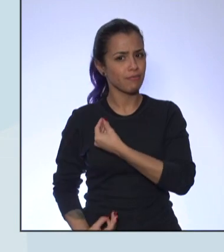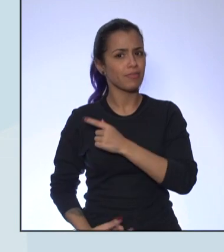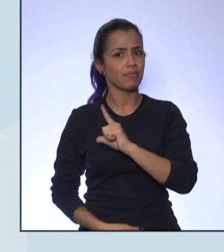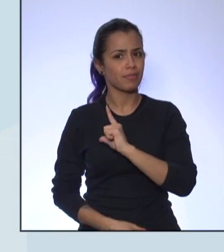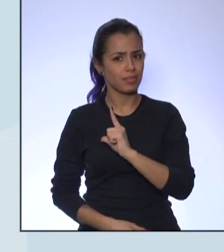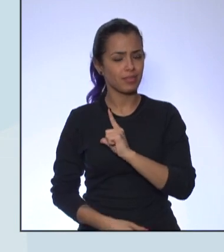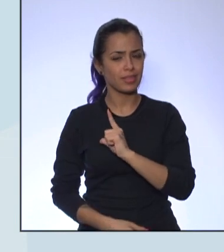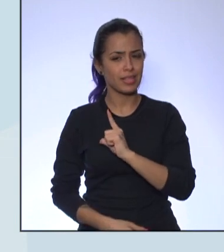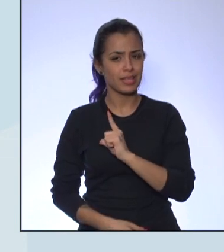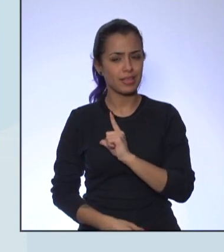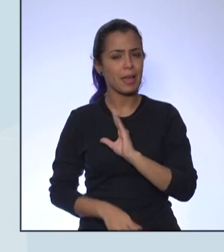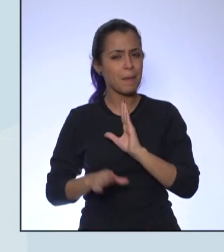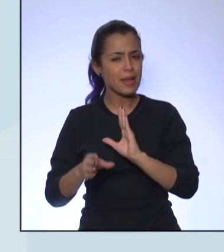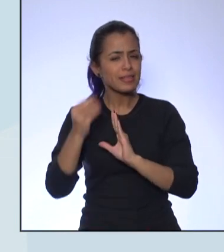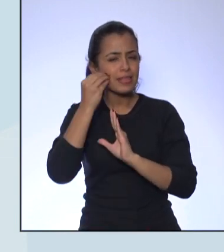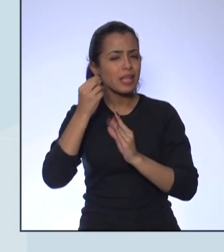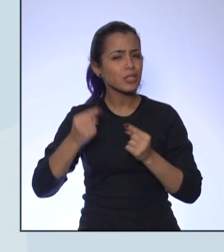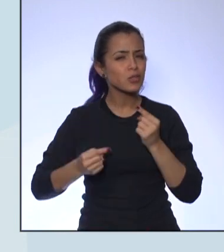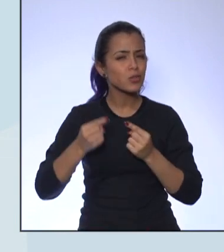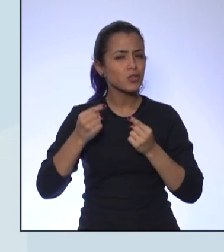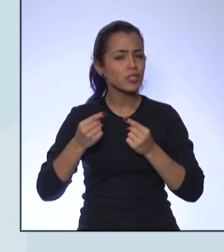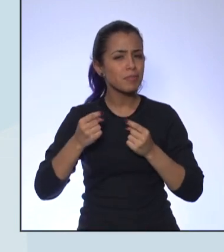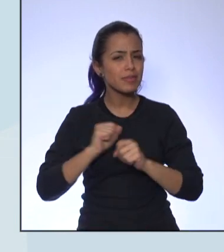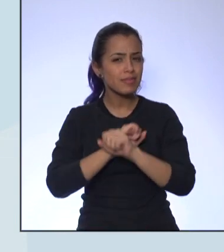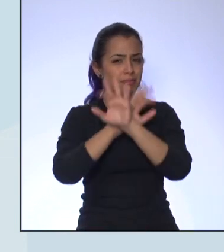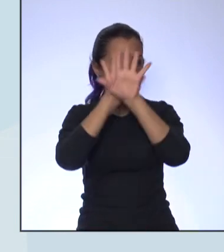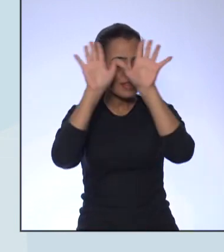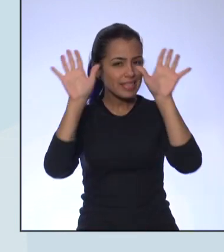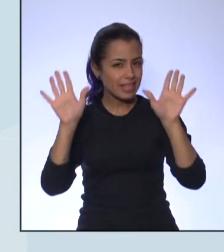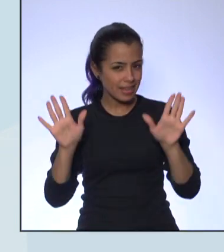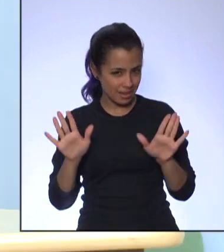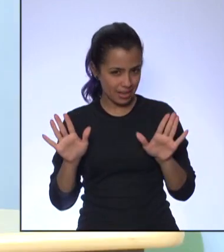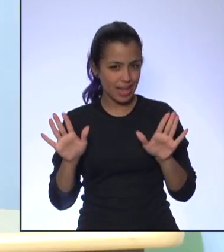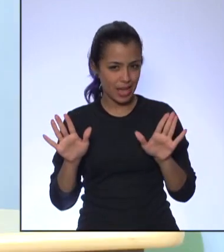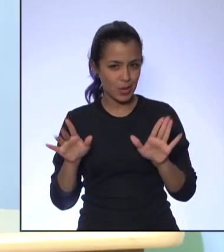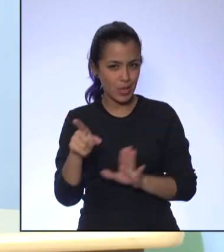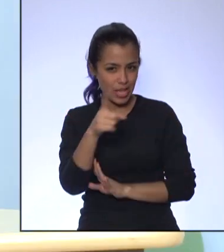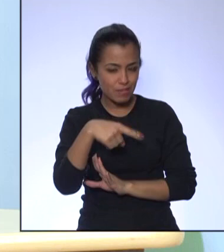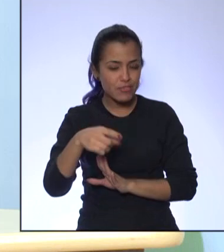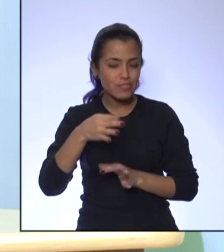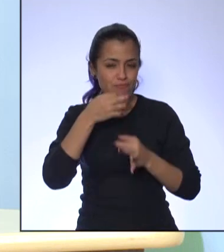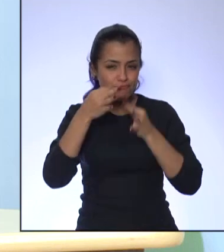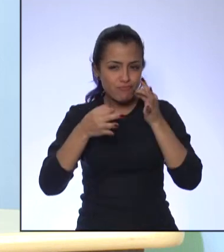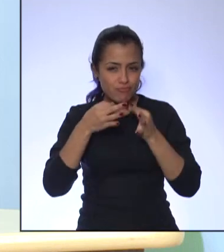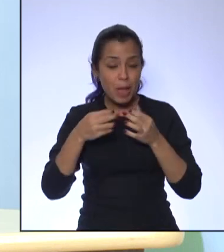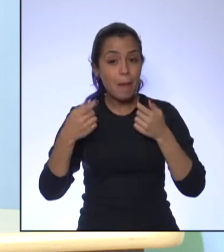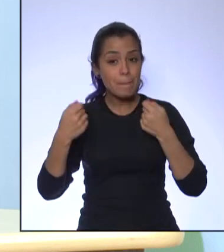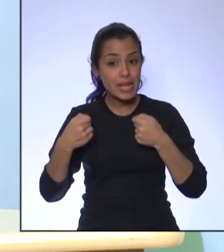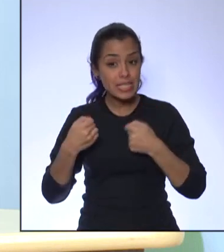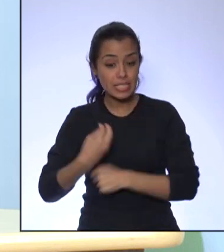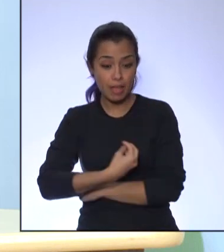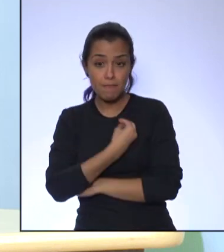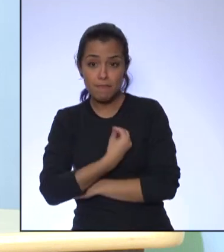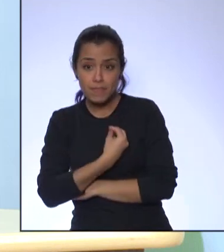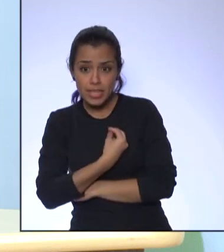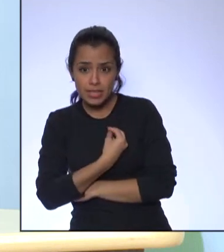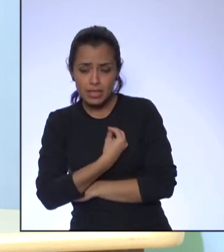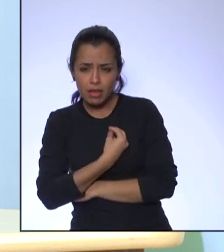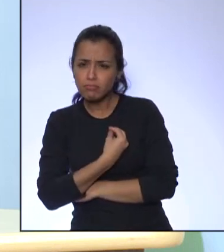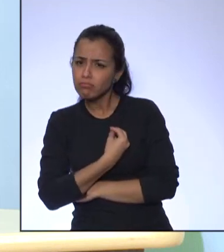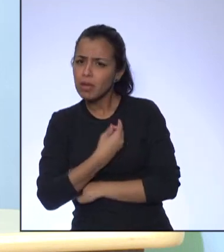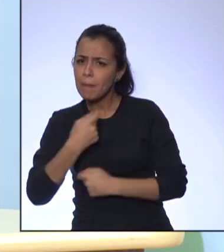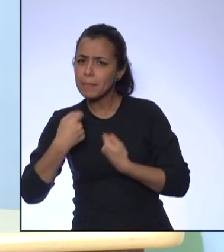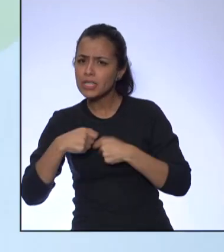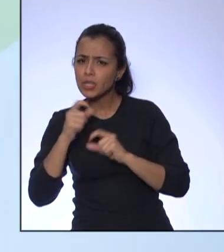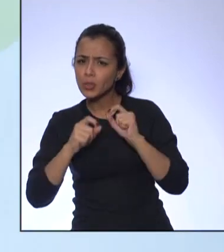mais abrangentemente, mas para essa vida existir, como alguns colocaram, você precisa de uma célula, né? Então, o contexto aí